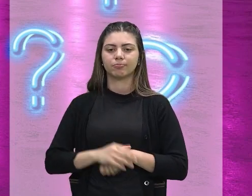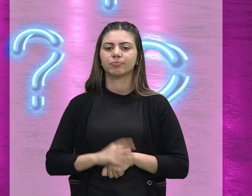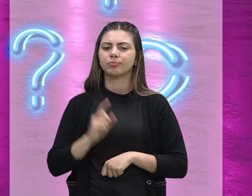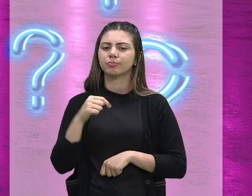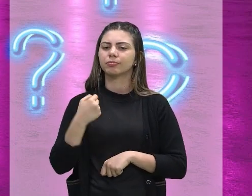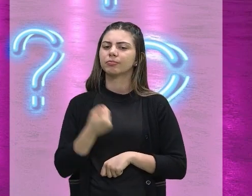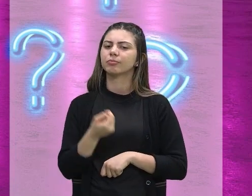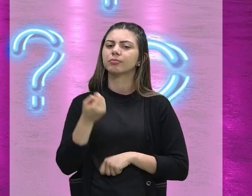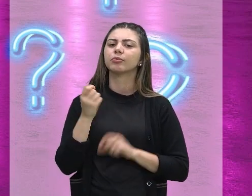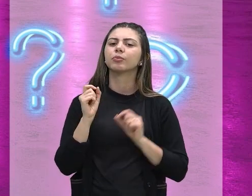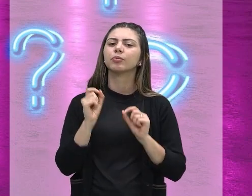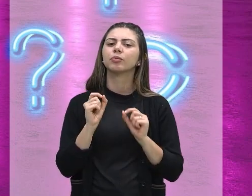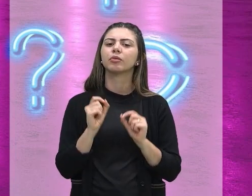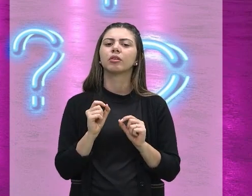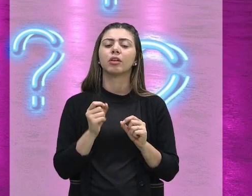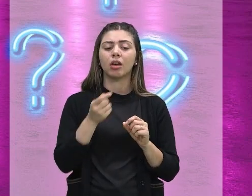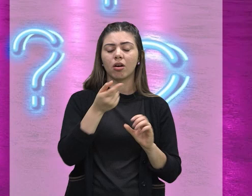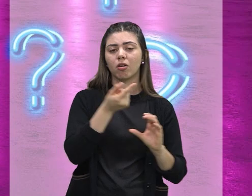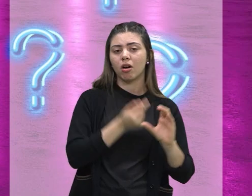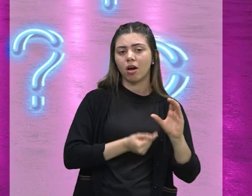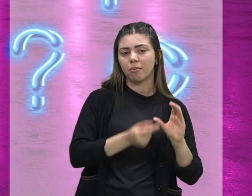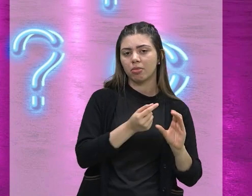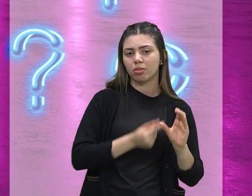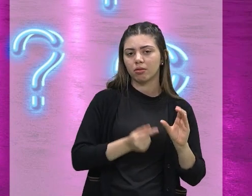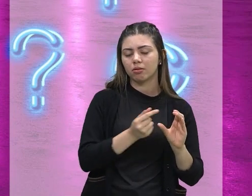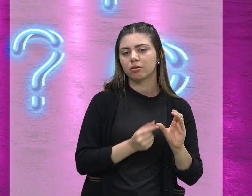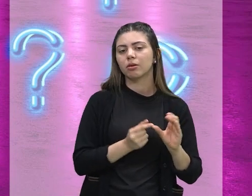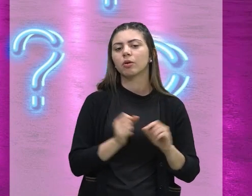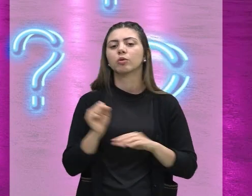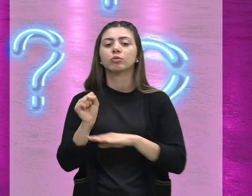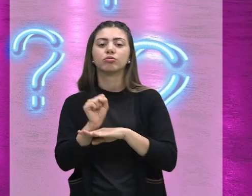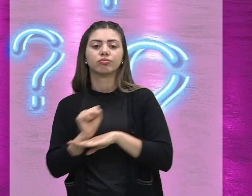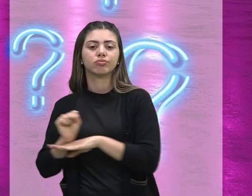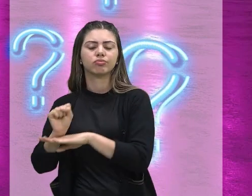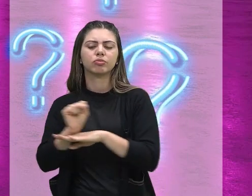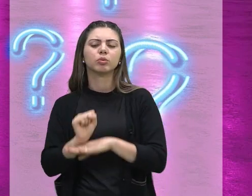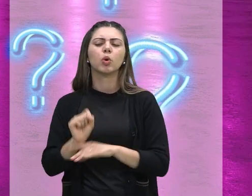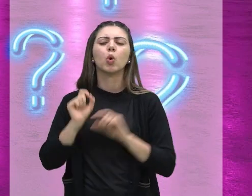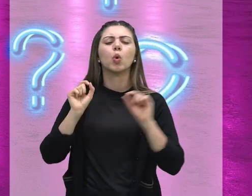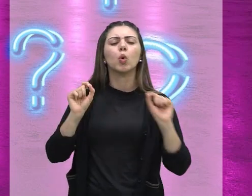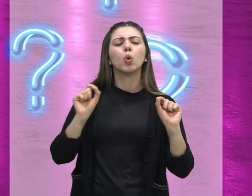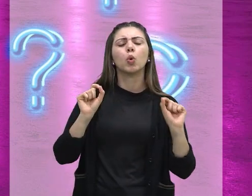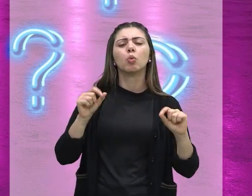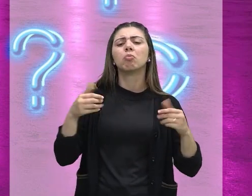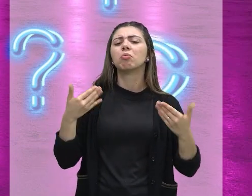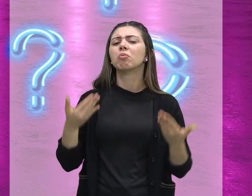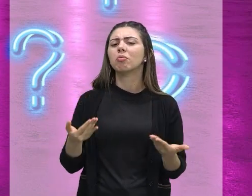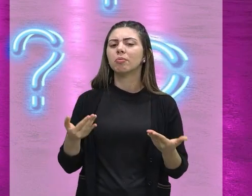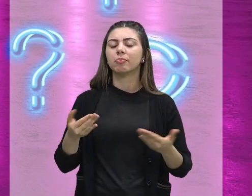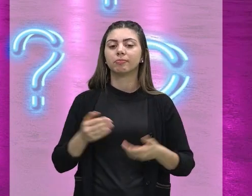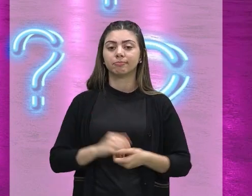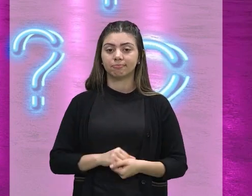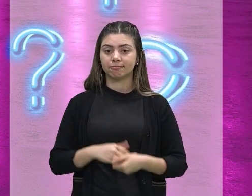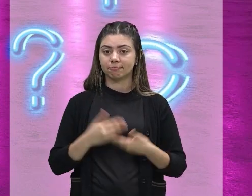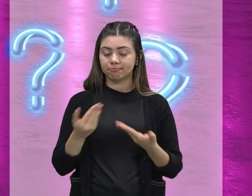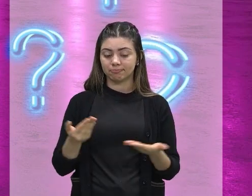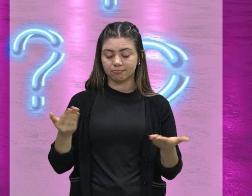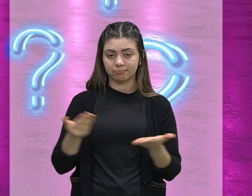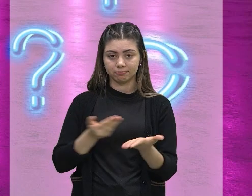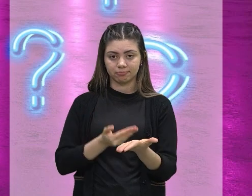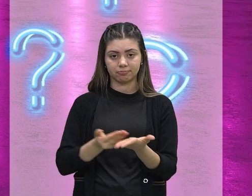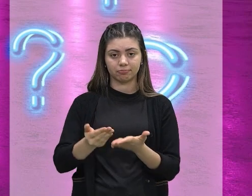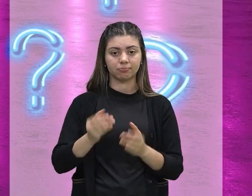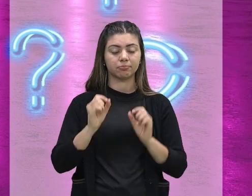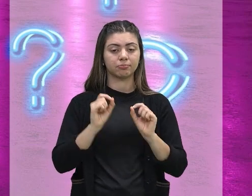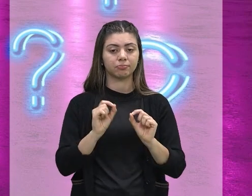vendo aqui o que é o capitalismo e o que é o socialismo. Nós começamos, então, aqui falando um